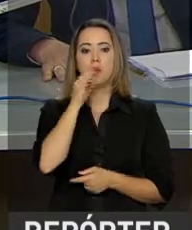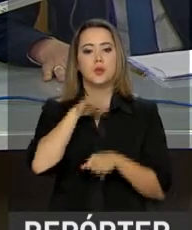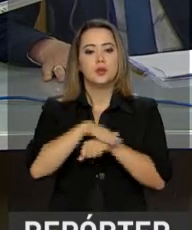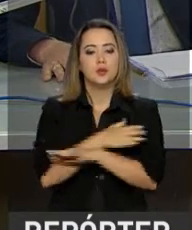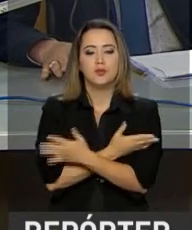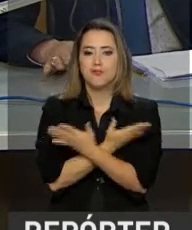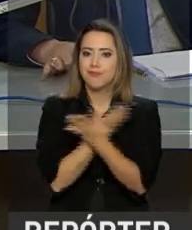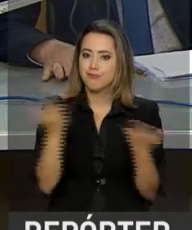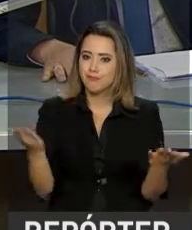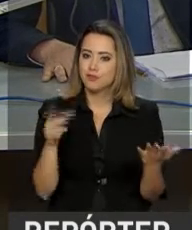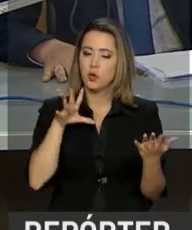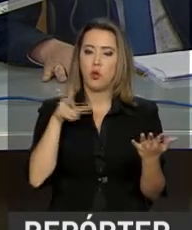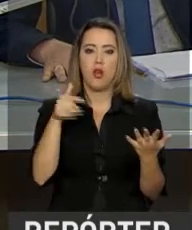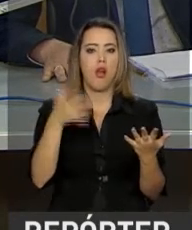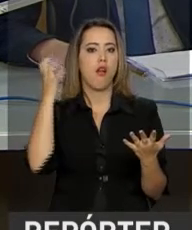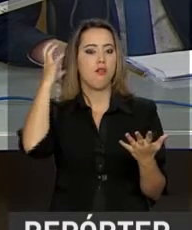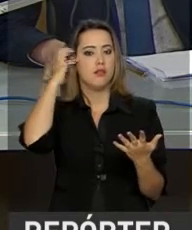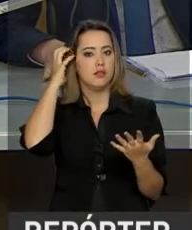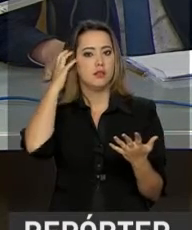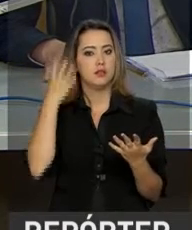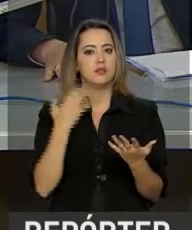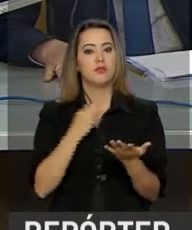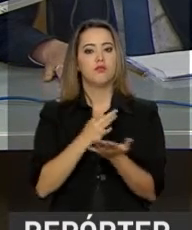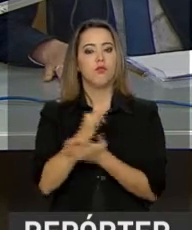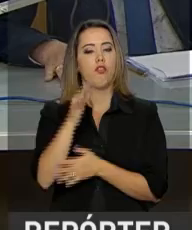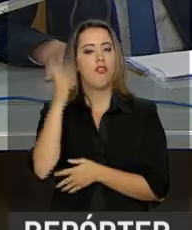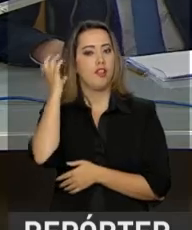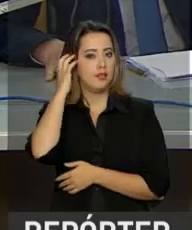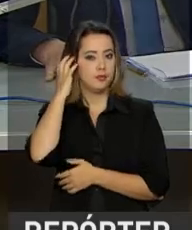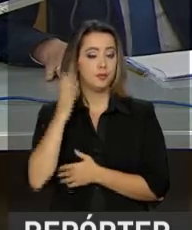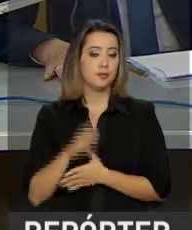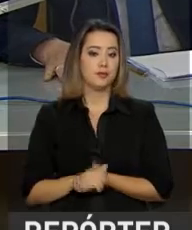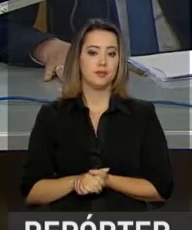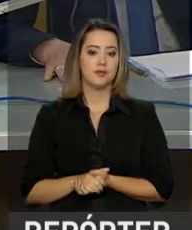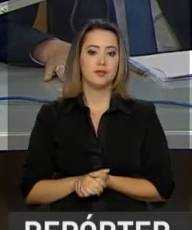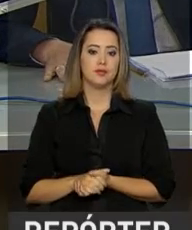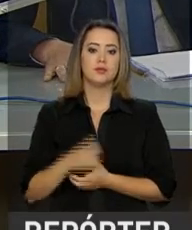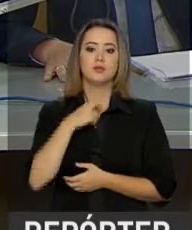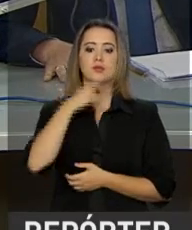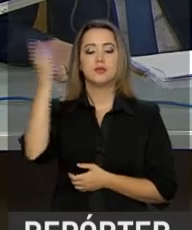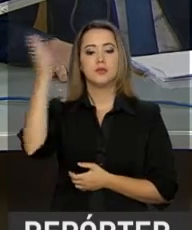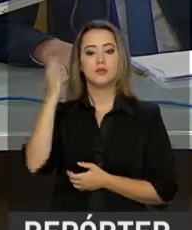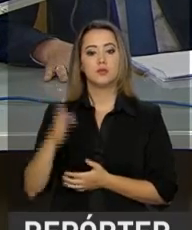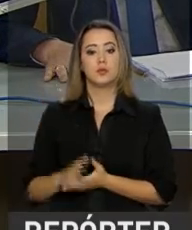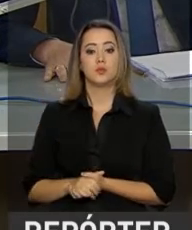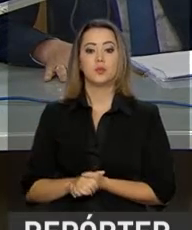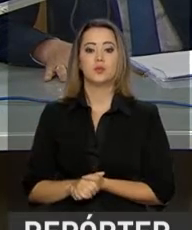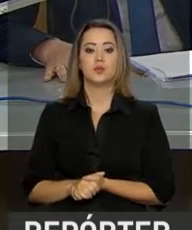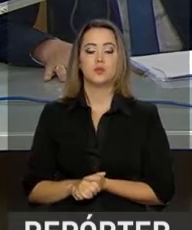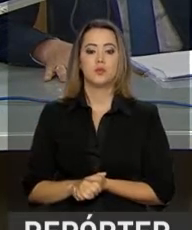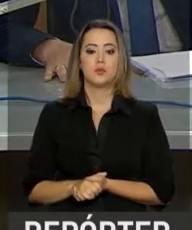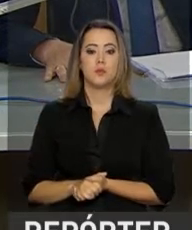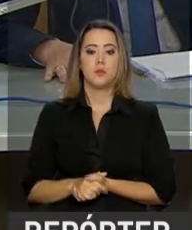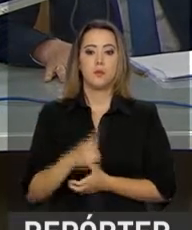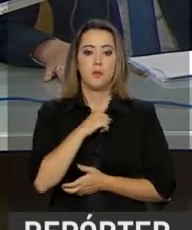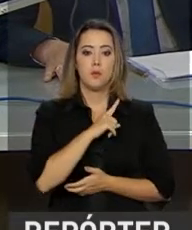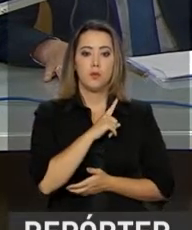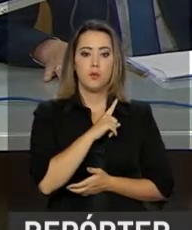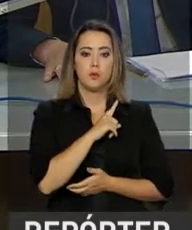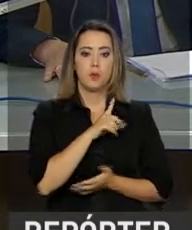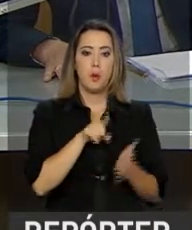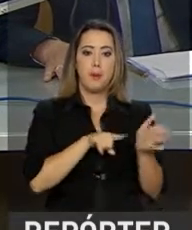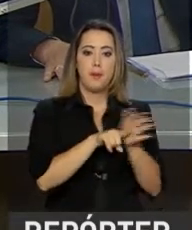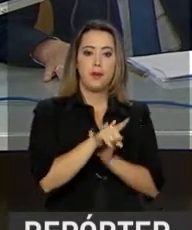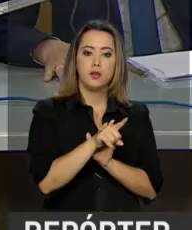aqui ea todos os nossos fiéis ouvintes da voz do brasil que